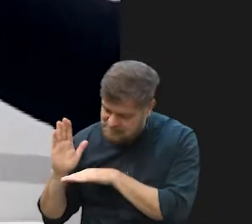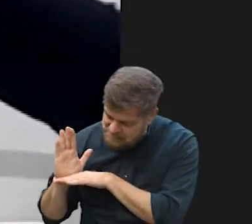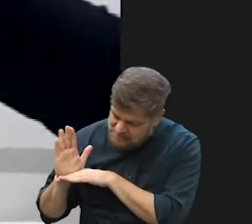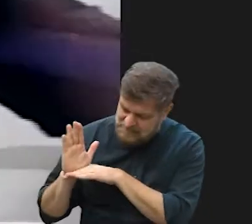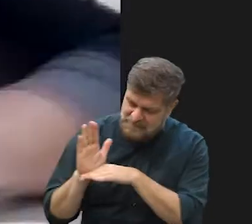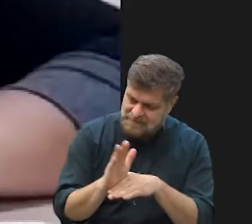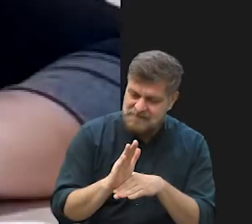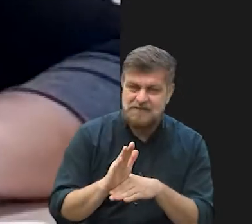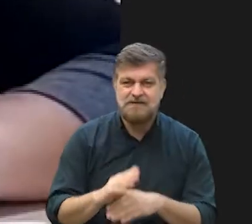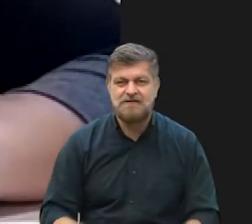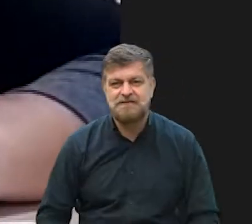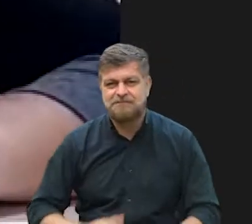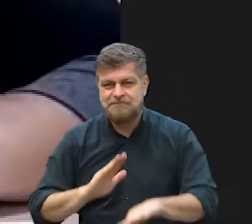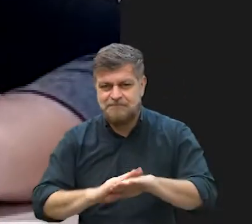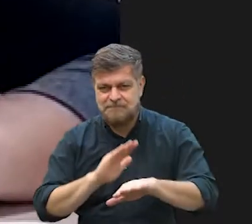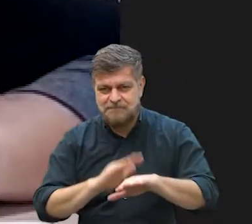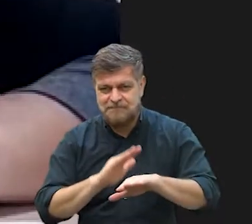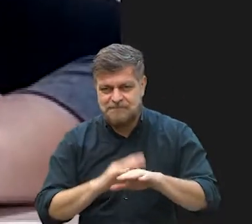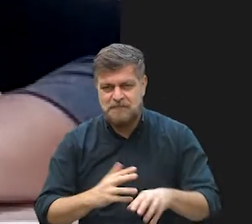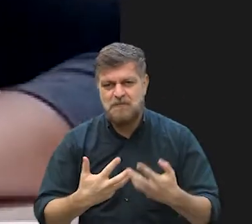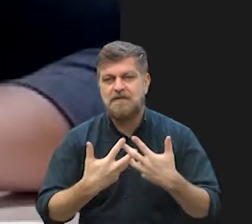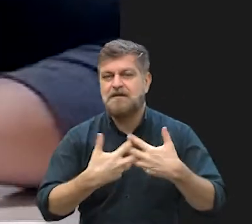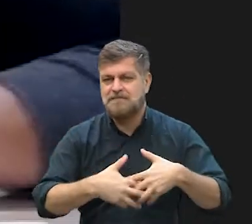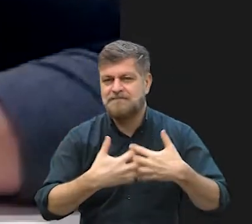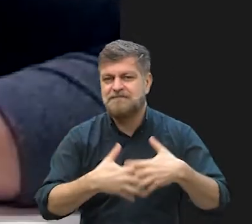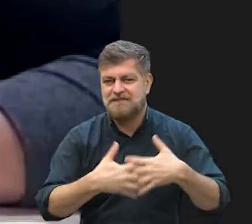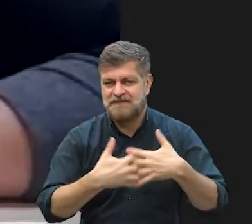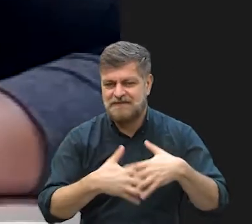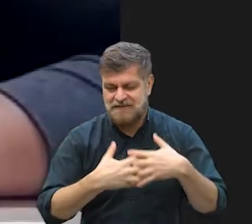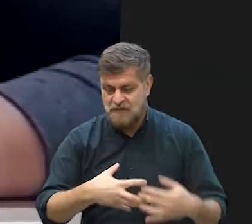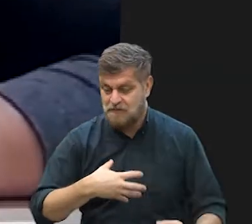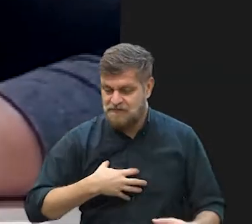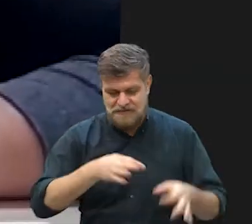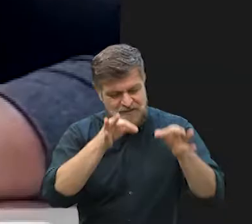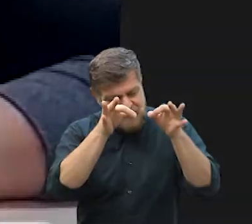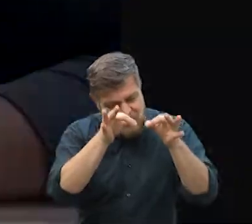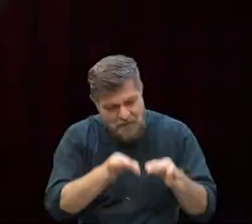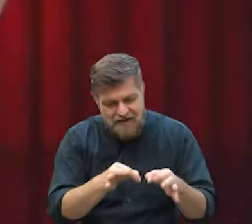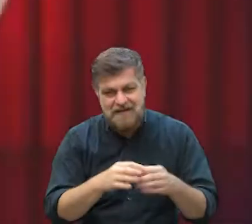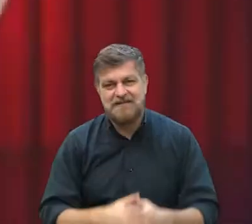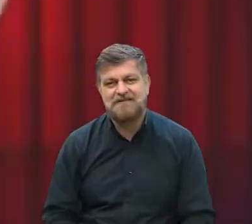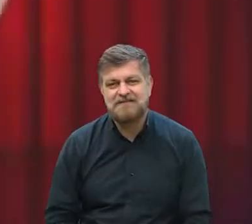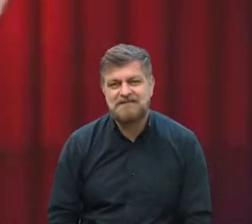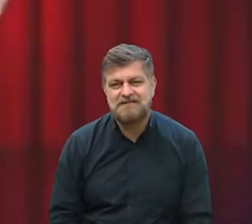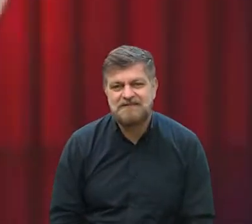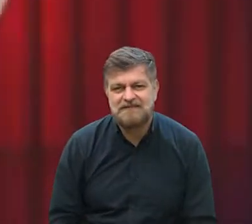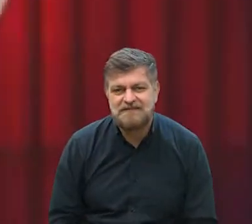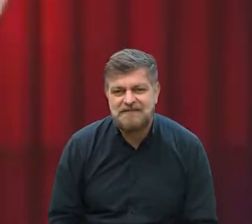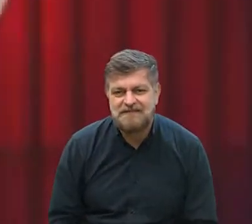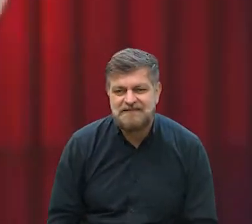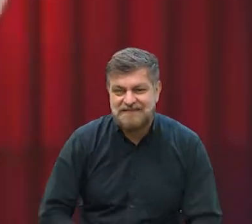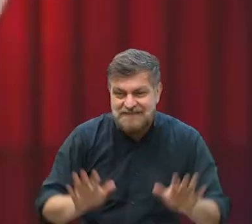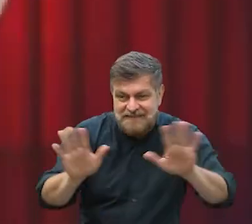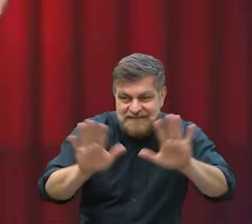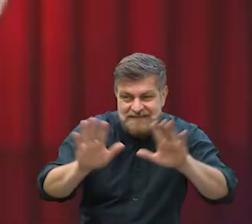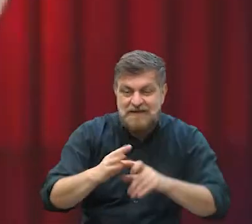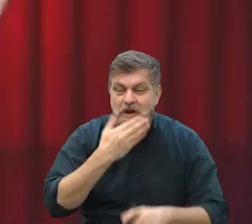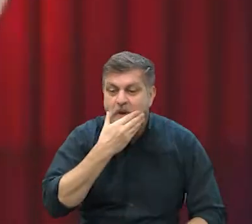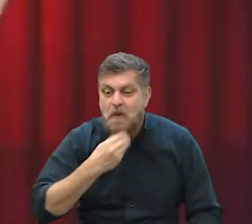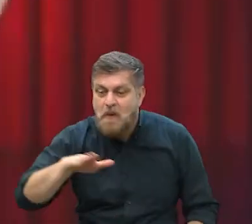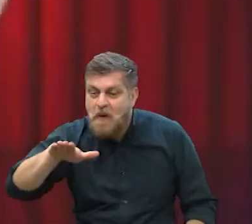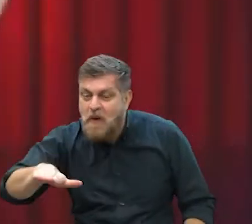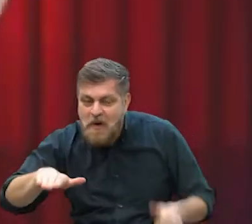aqui e faz com que tudo funcione, né, da maneira correta, como tem que ser. Senhoras e senhores, meninos